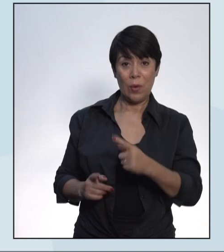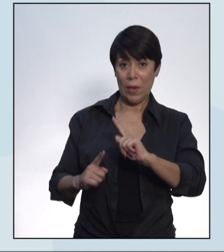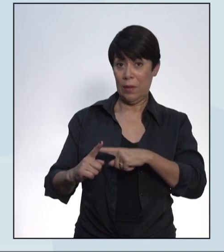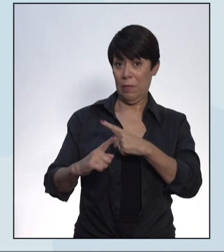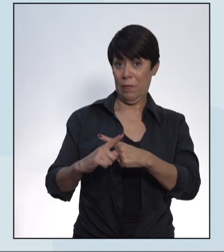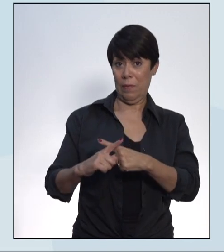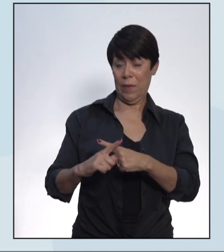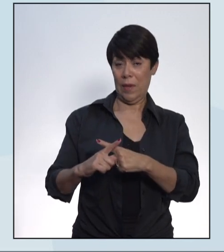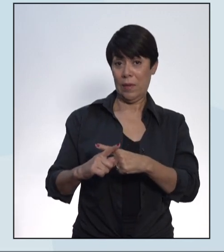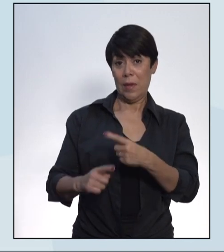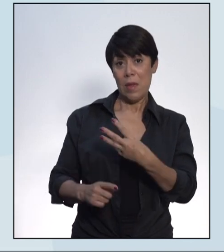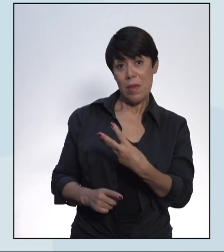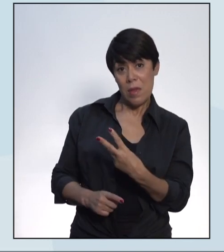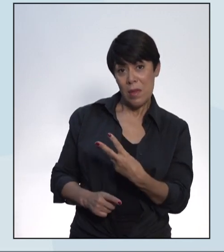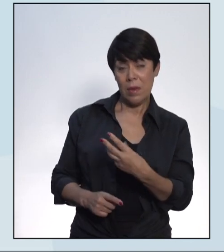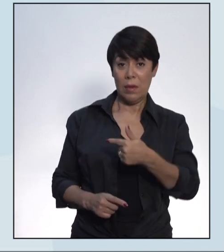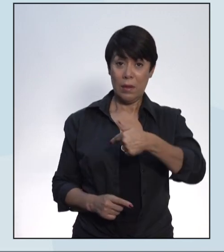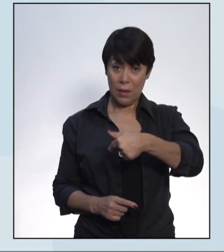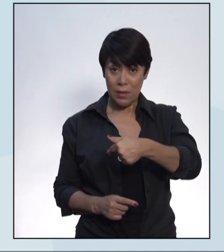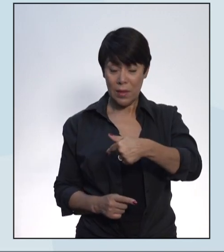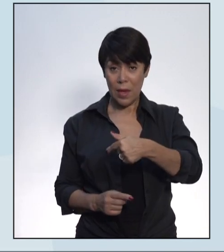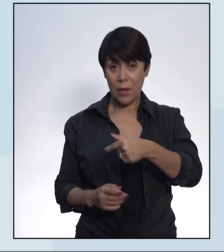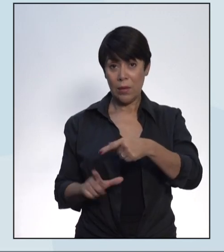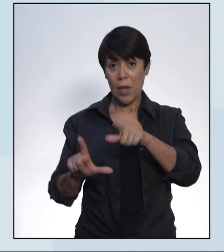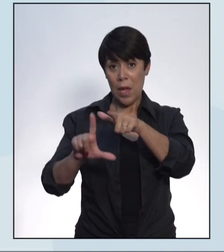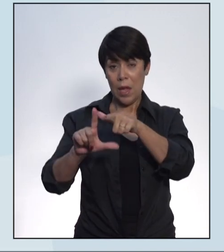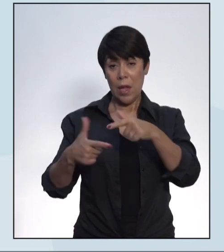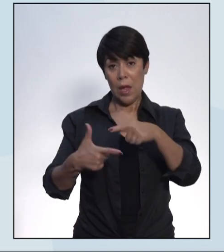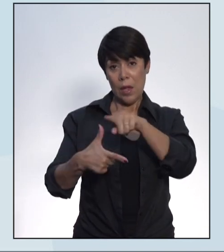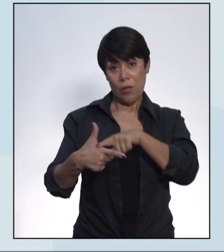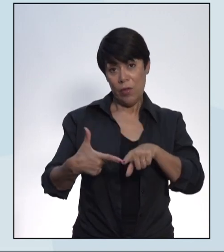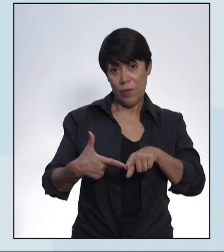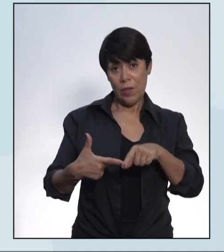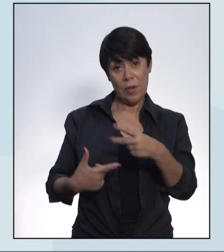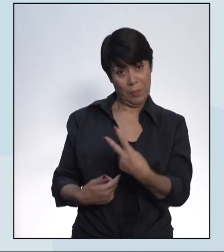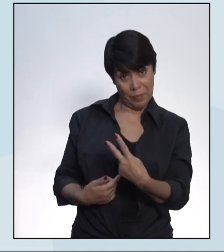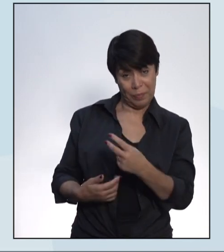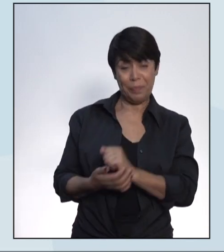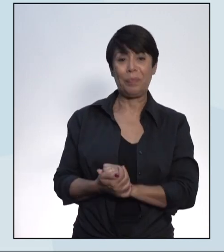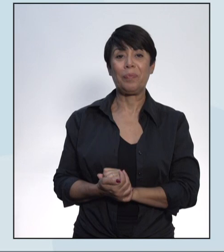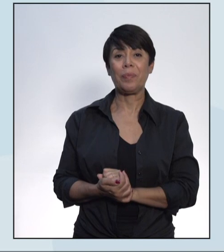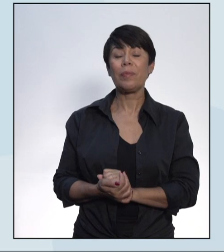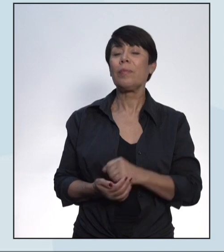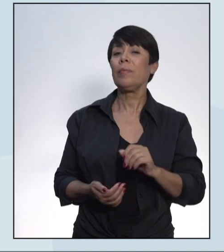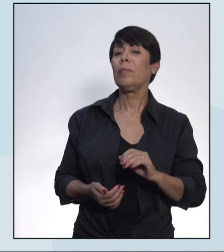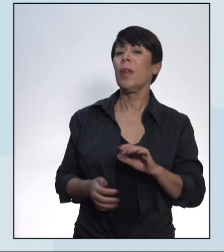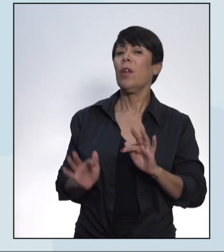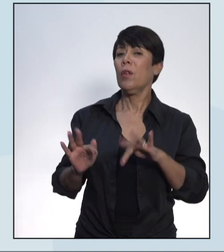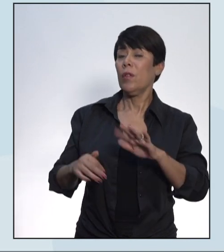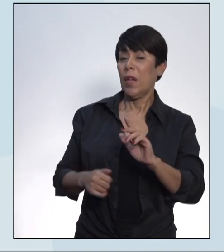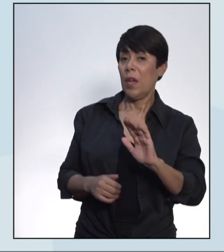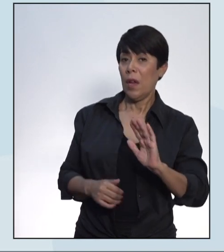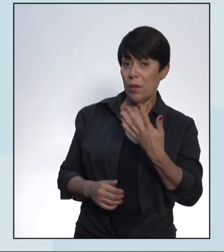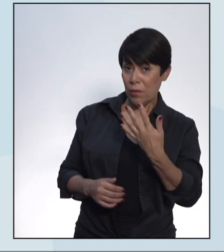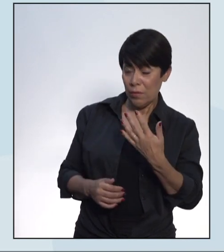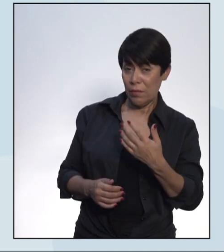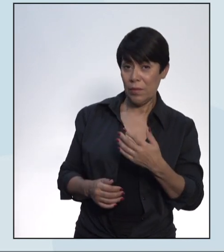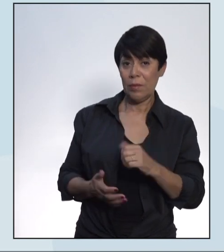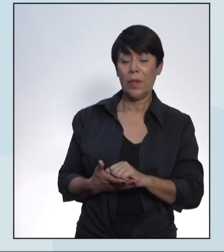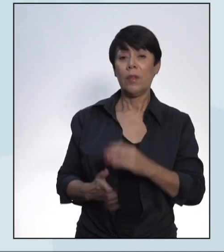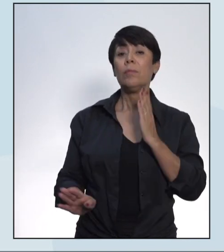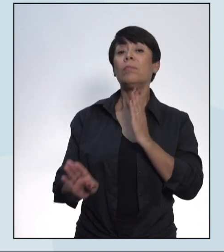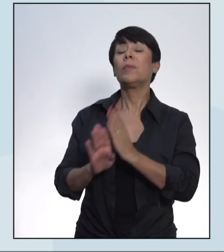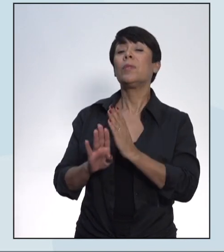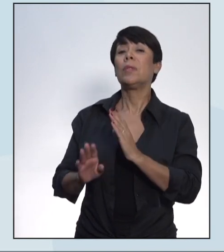multiplicar por 37, dividir por 2. Quando eu resolver essa conta, eu vou